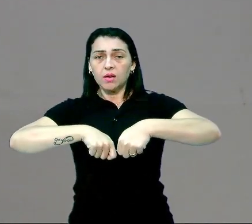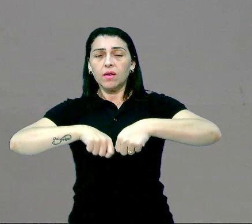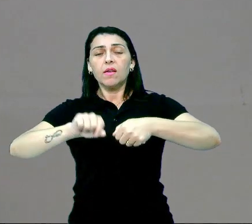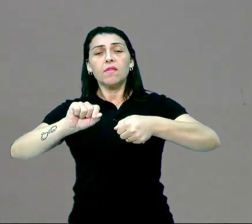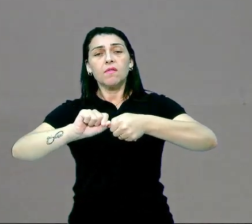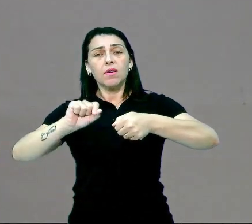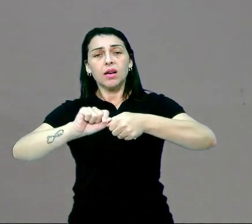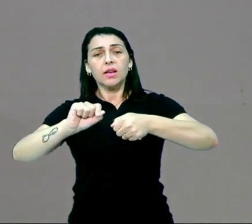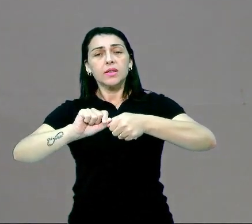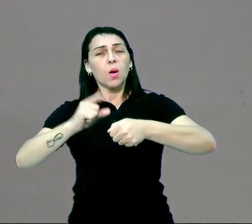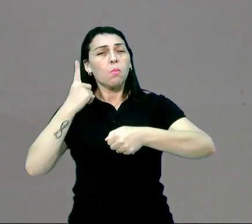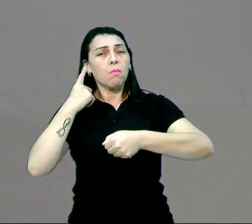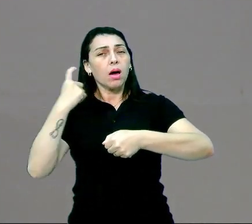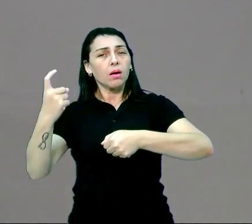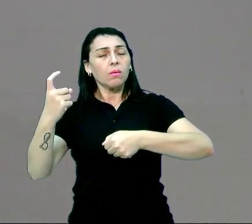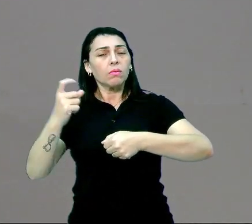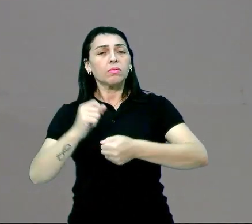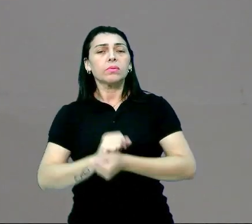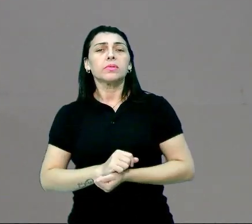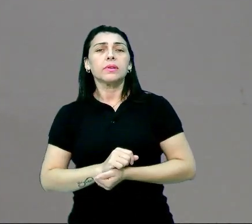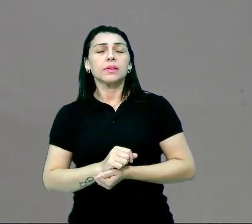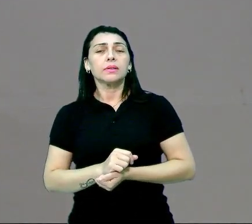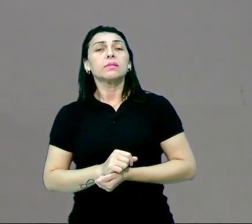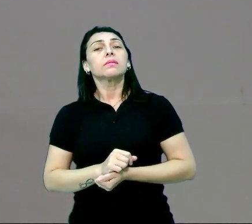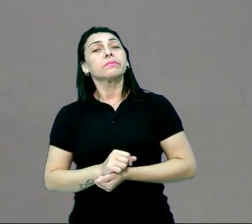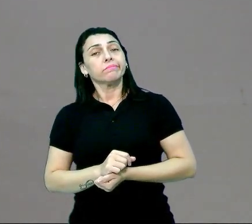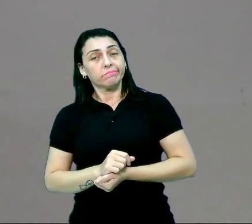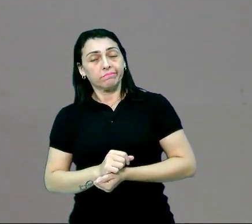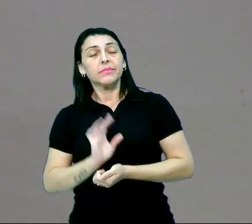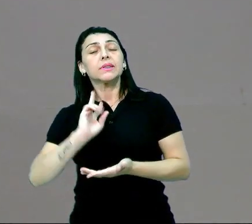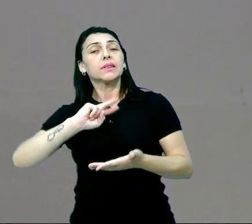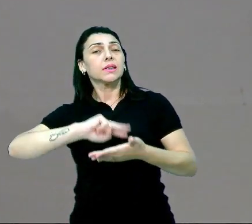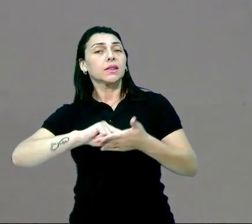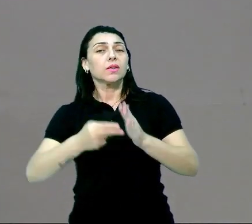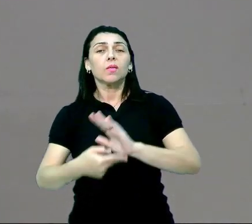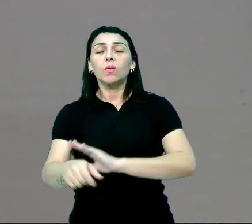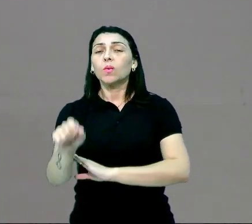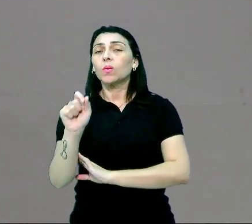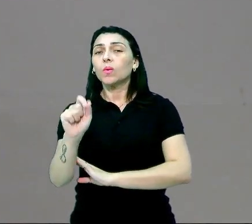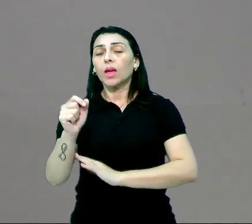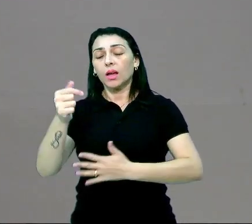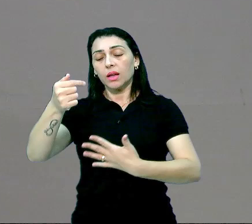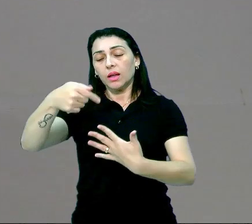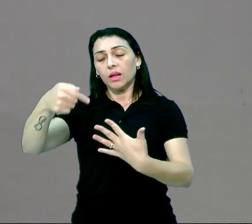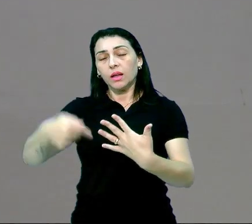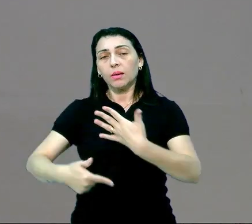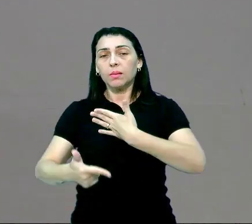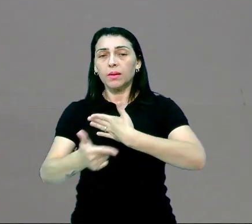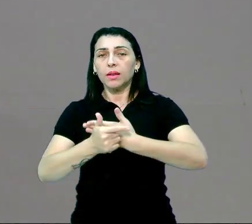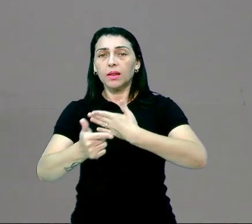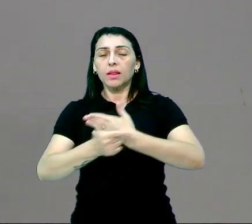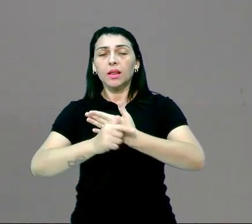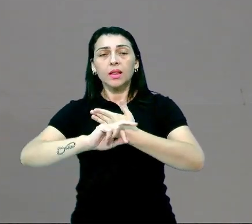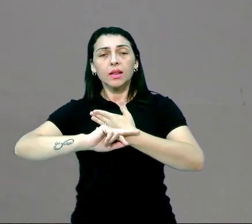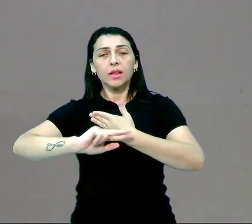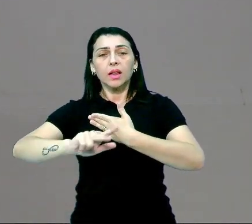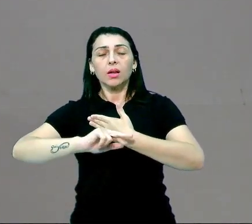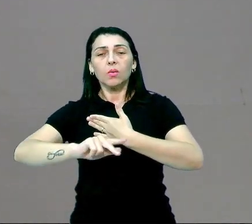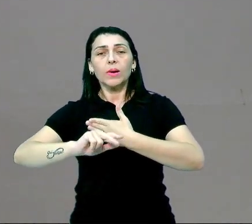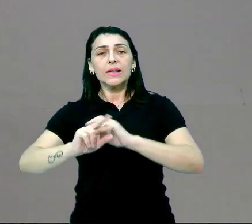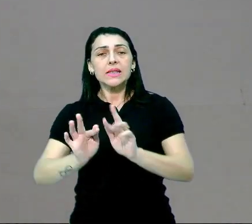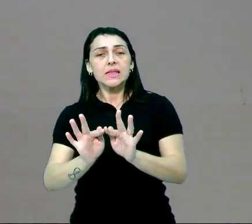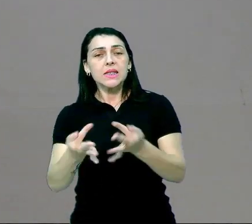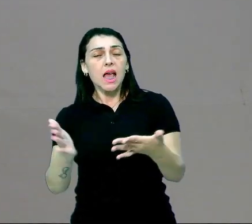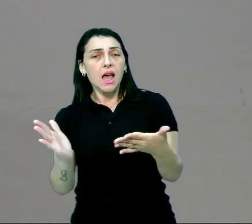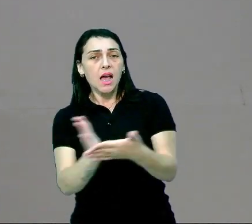vai fazer um pequeno barulho. Então, para ele, isso significa que esse elemento, papel, não é pura e